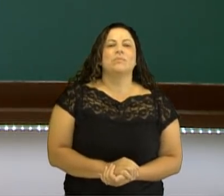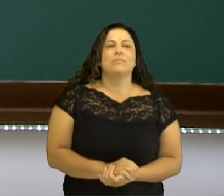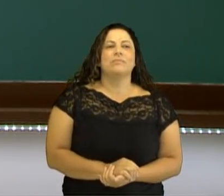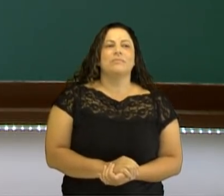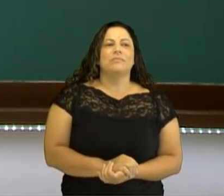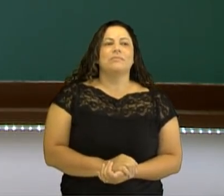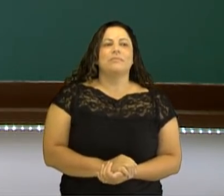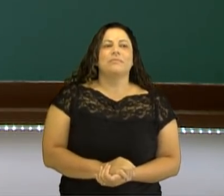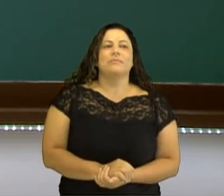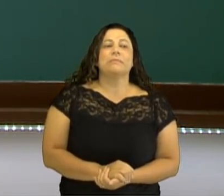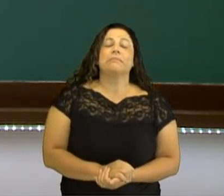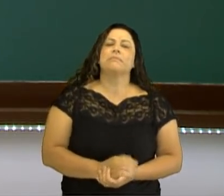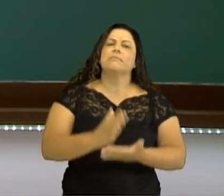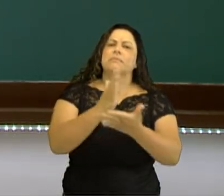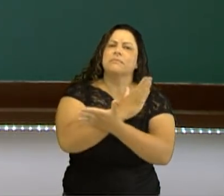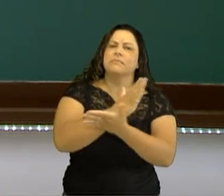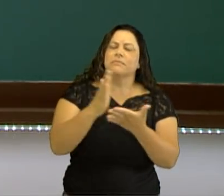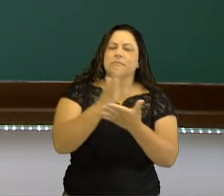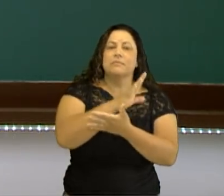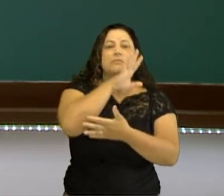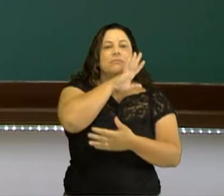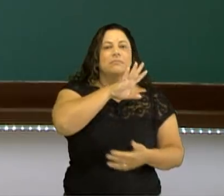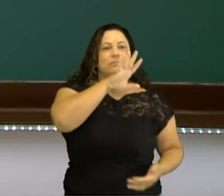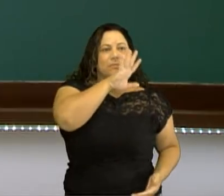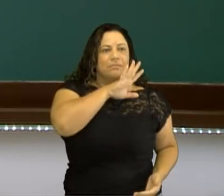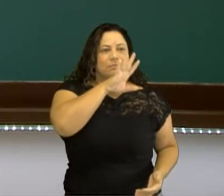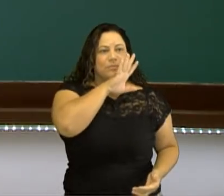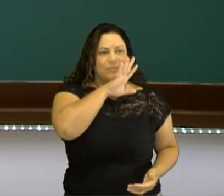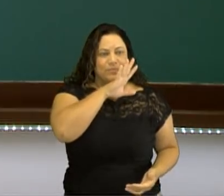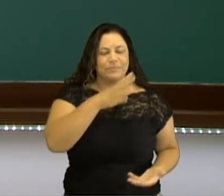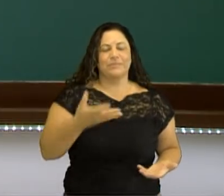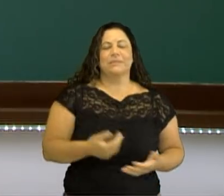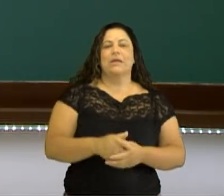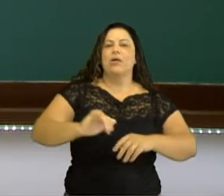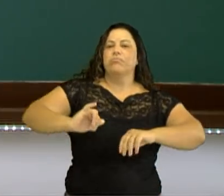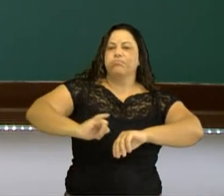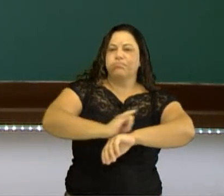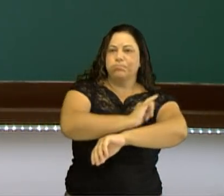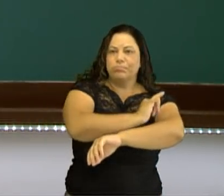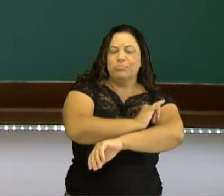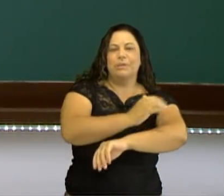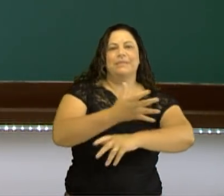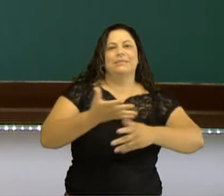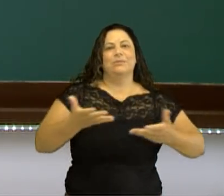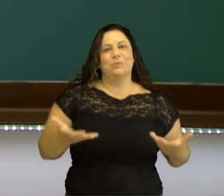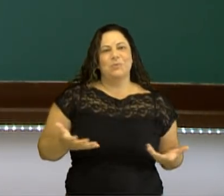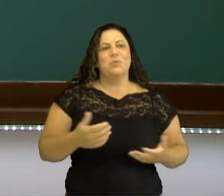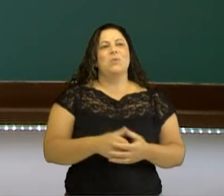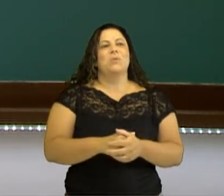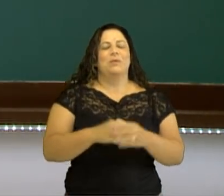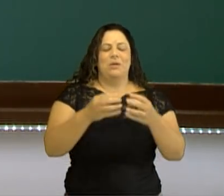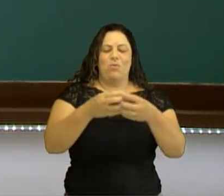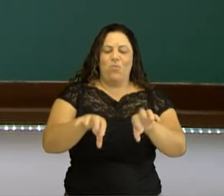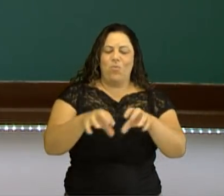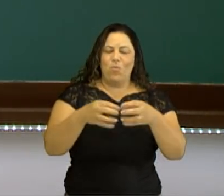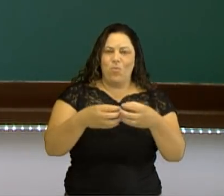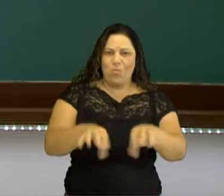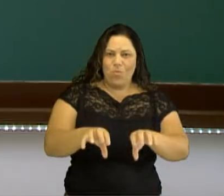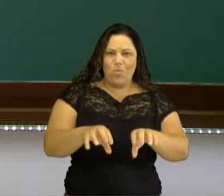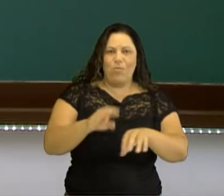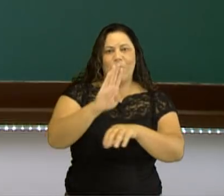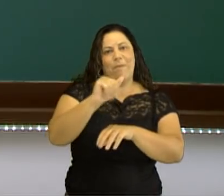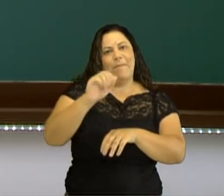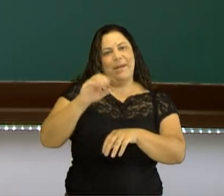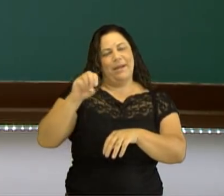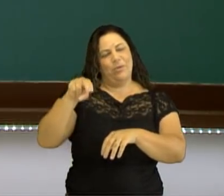Aqui então alguns lipídios de origem animal, né? Como eu falei, carnes mais gordas, o bacon, tá? Os ovos, né? A gema que contém